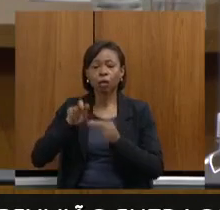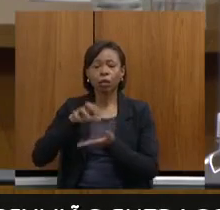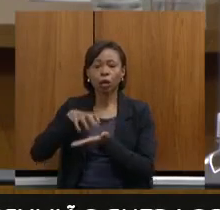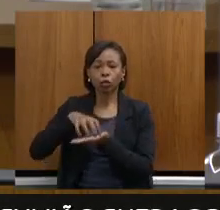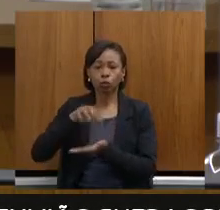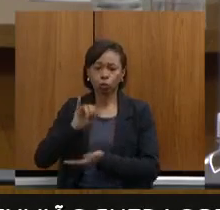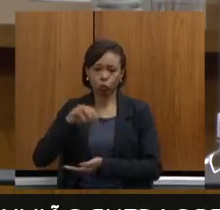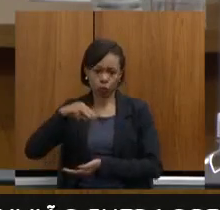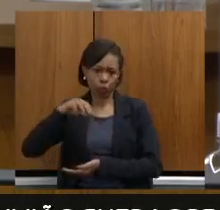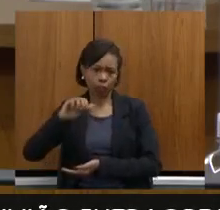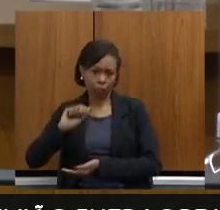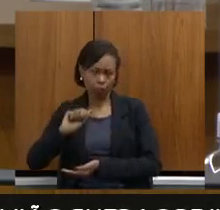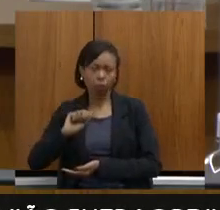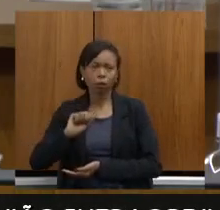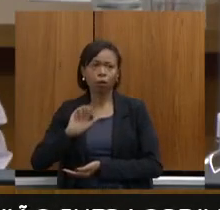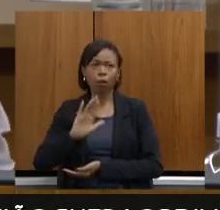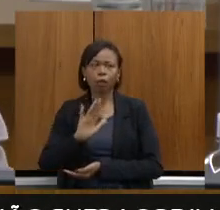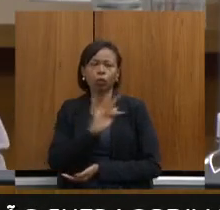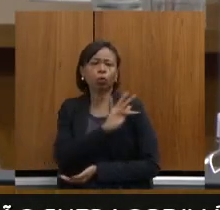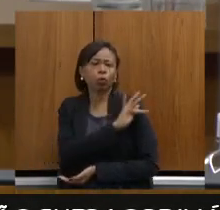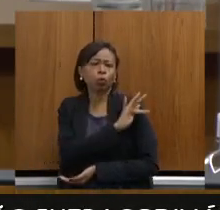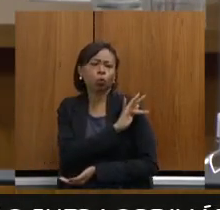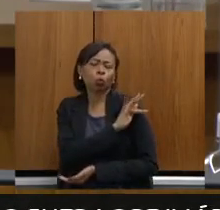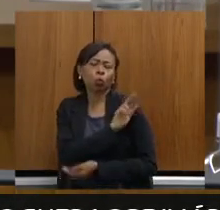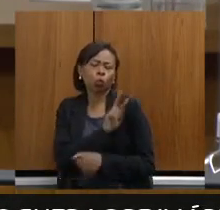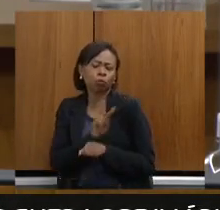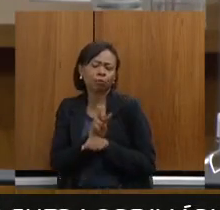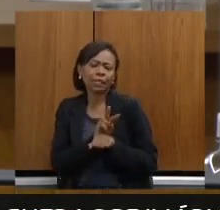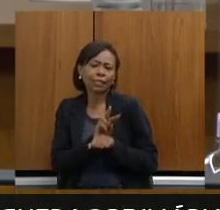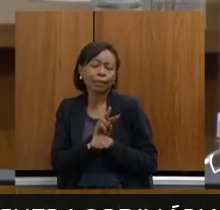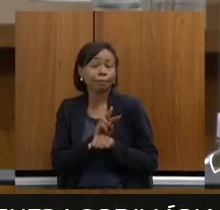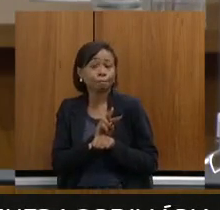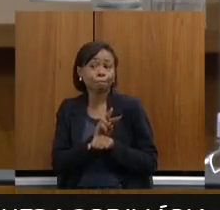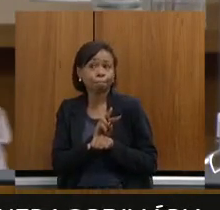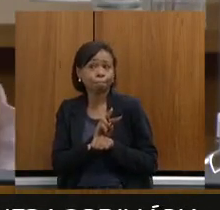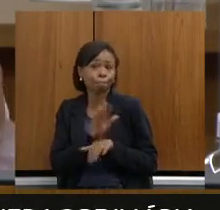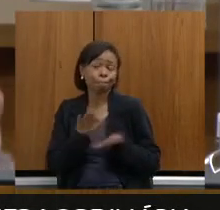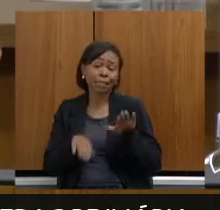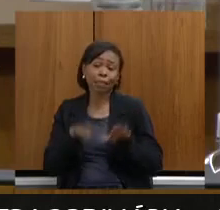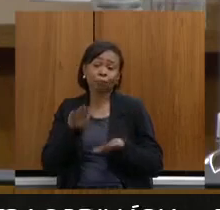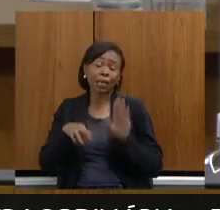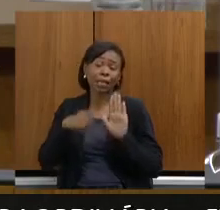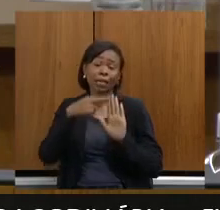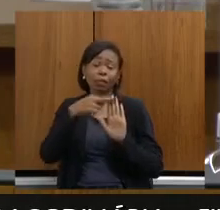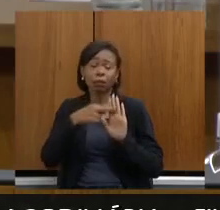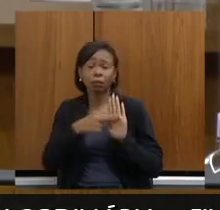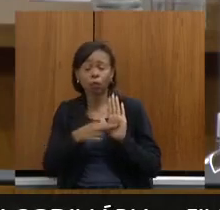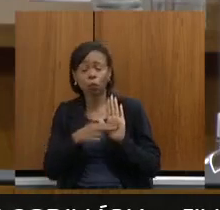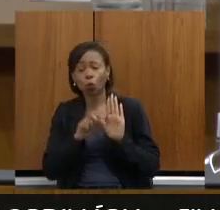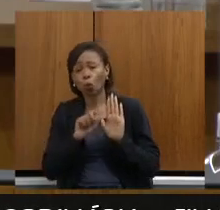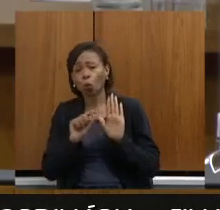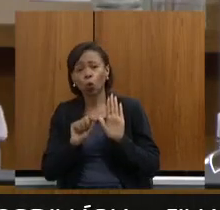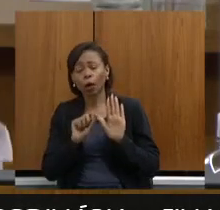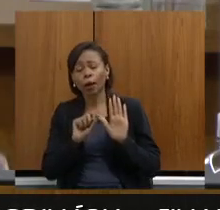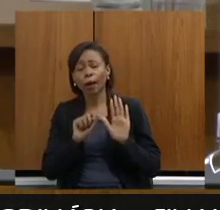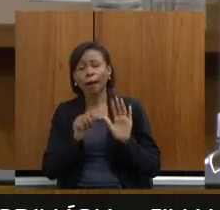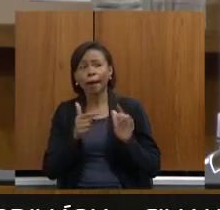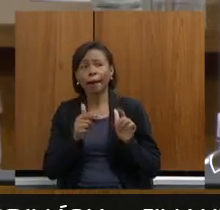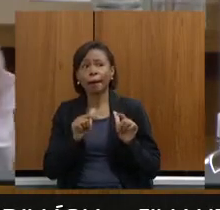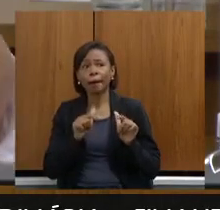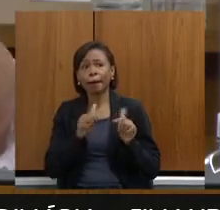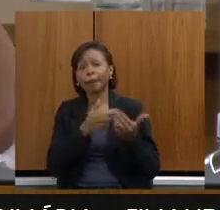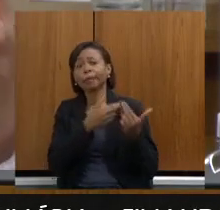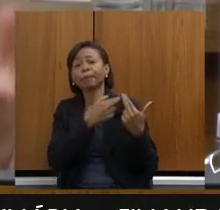agora o fiscal aí a questão de atribuição tão a diesel ou assistência extensiones tem atribuição de